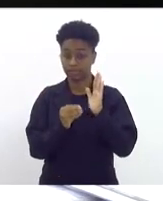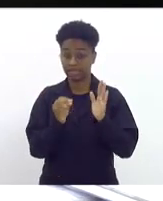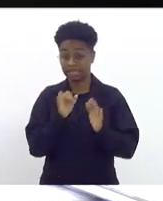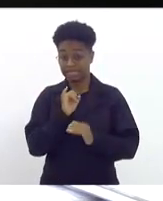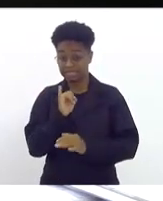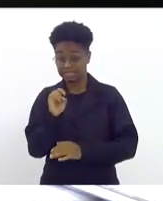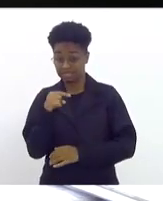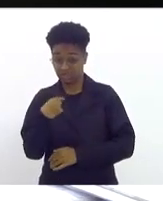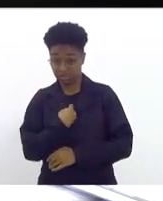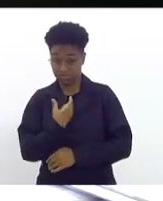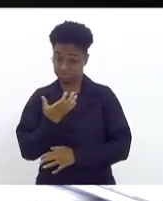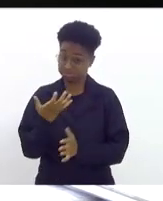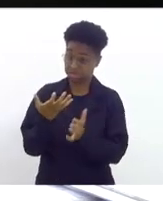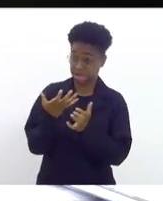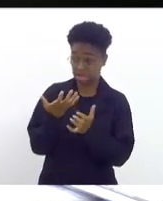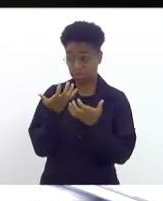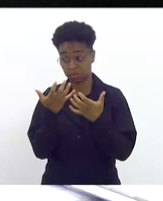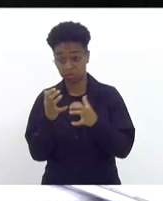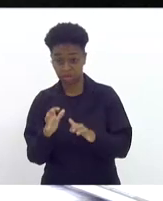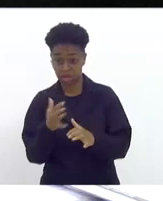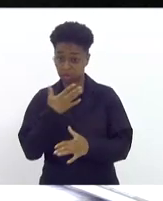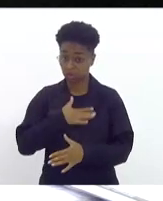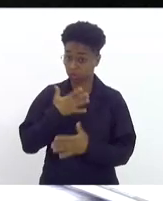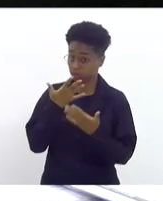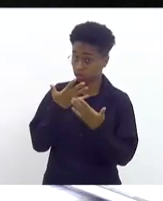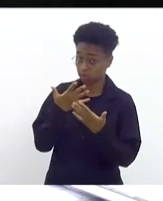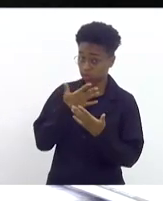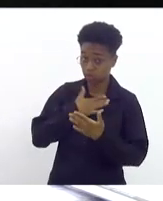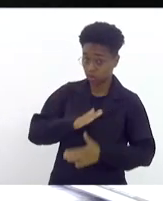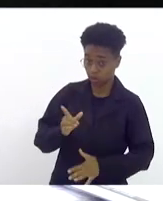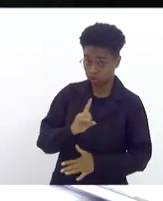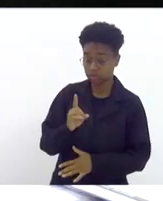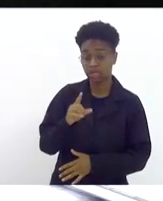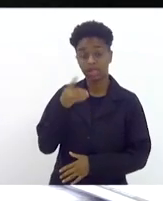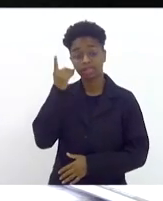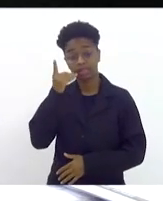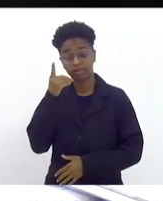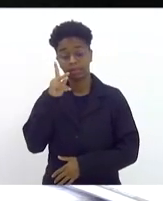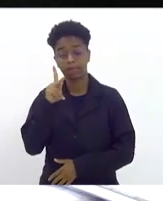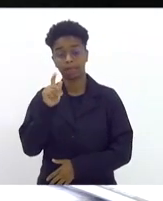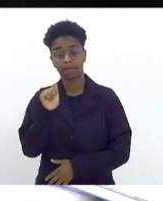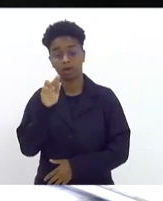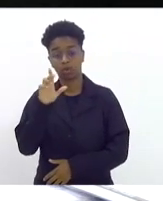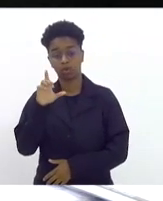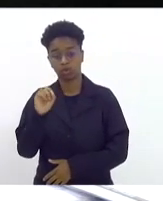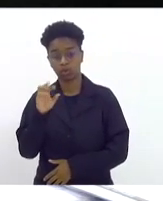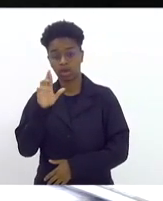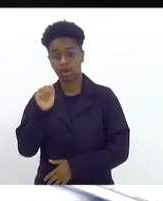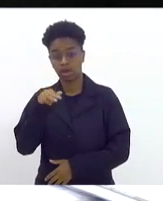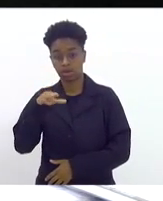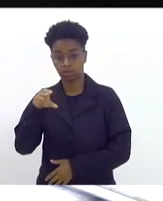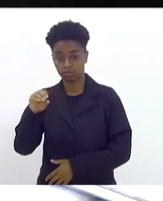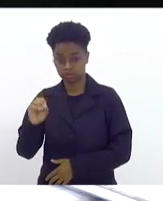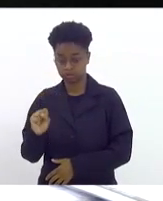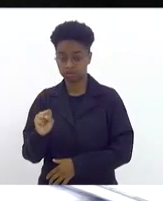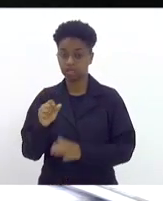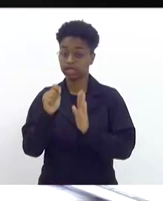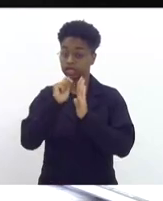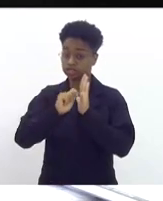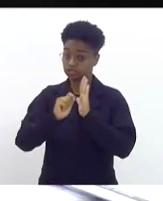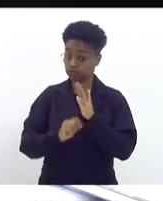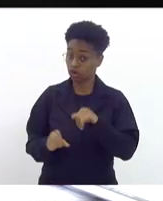ou não o Deputado Paulo Ramos fez escrever na constituição do estado